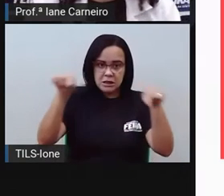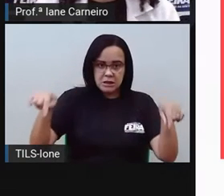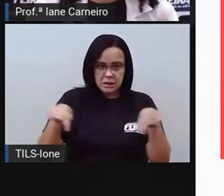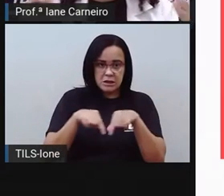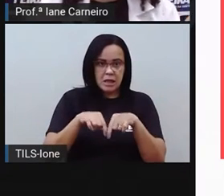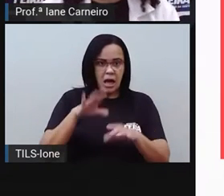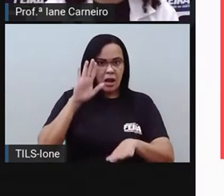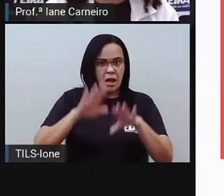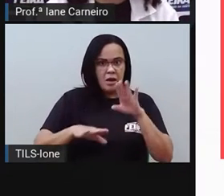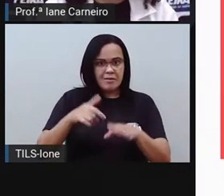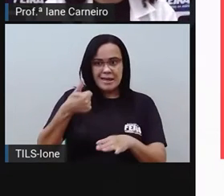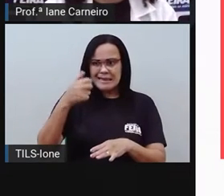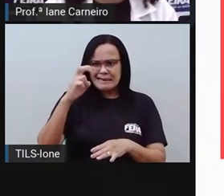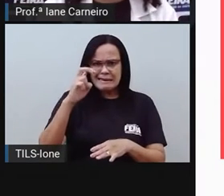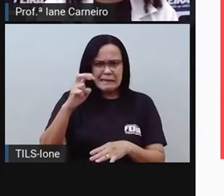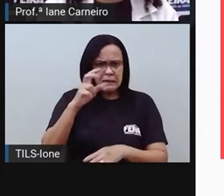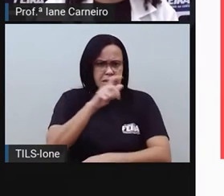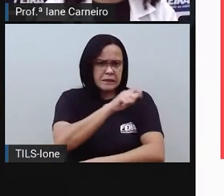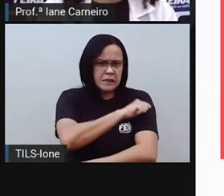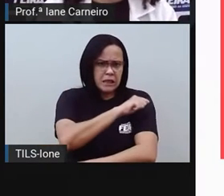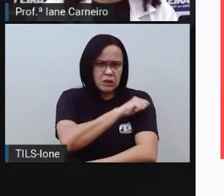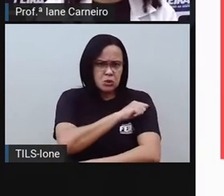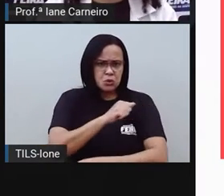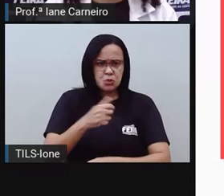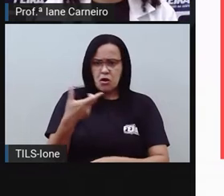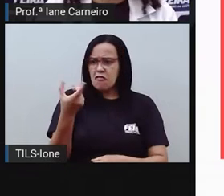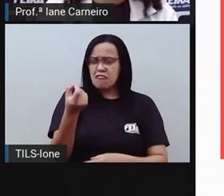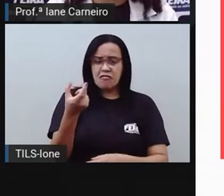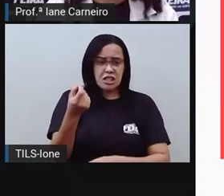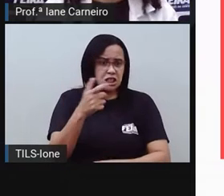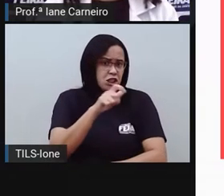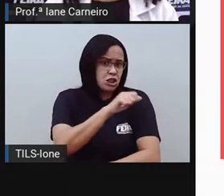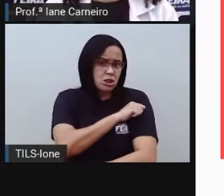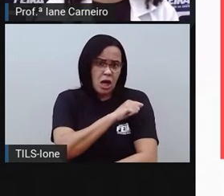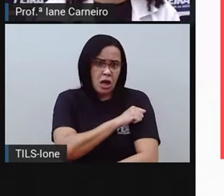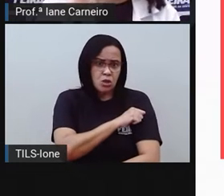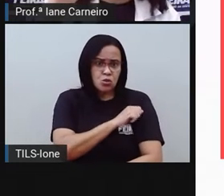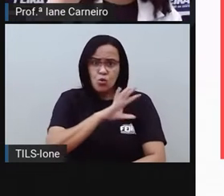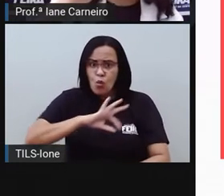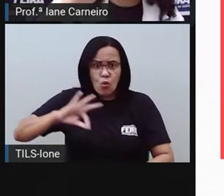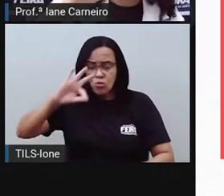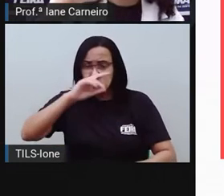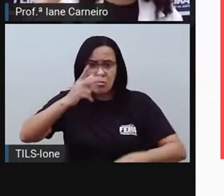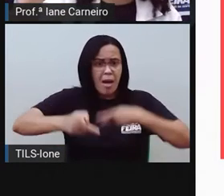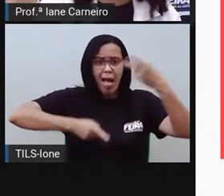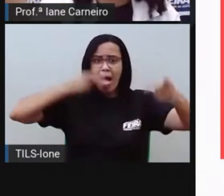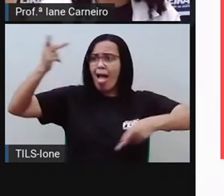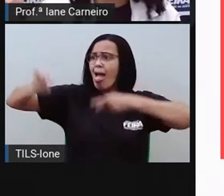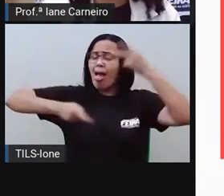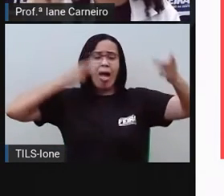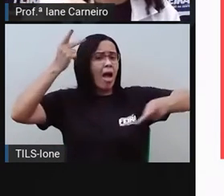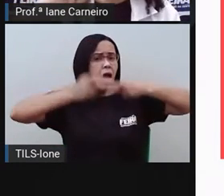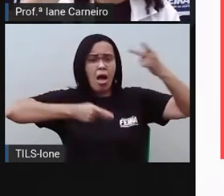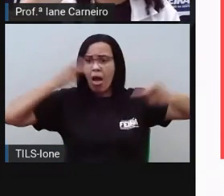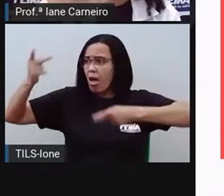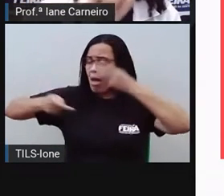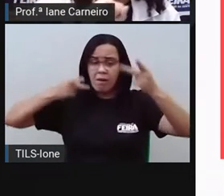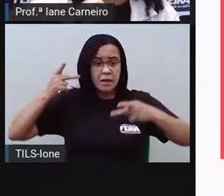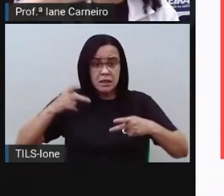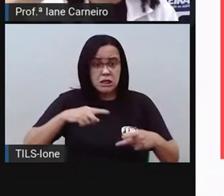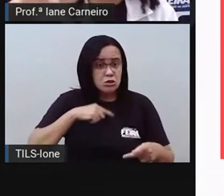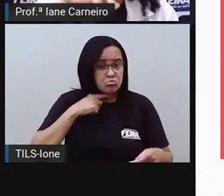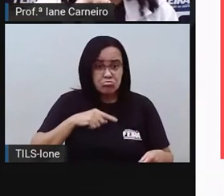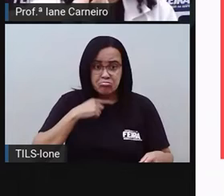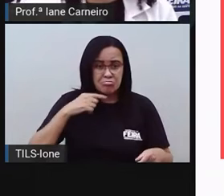mundo resolve falar na hora que quiser, menino não vai ter condição, né? Então, ó, levanta a mão, espera a Pró, ó, fulano, ó,